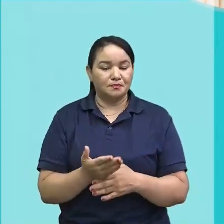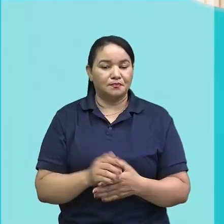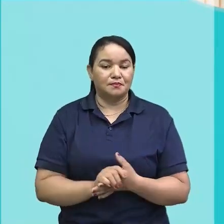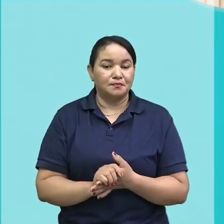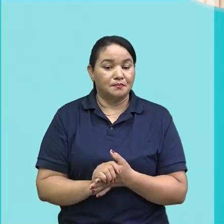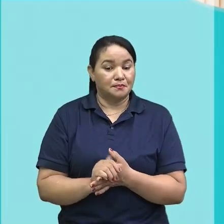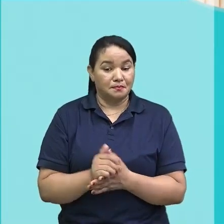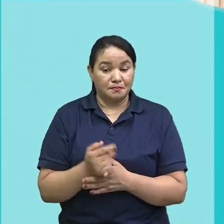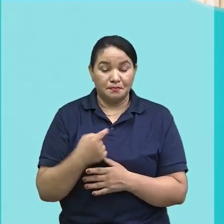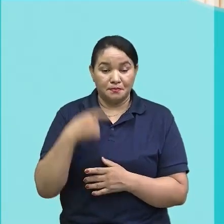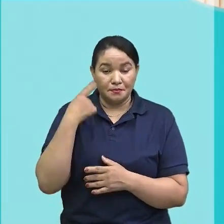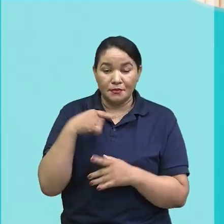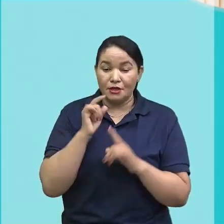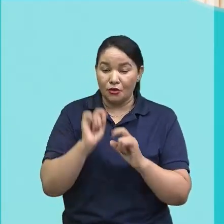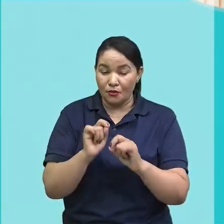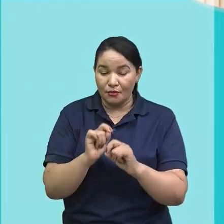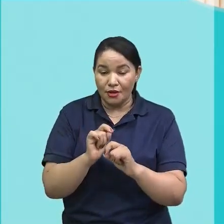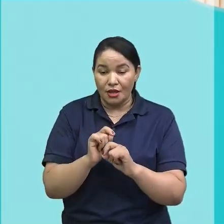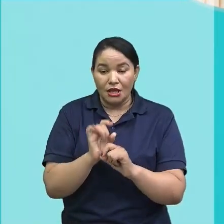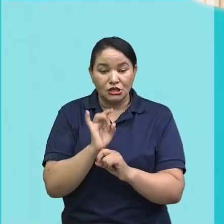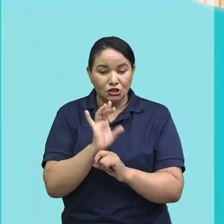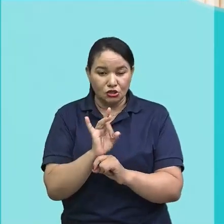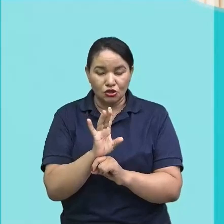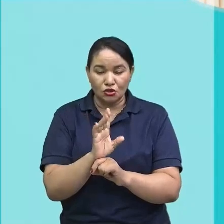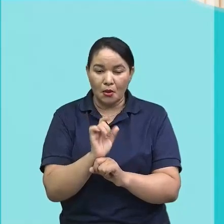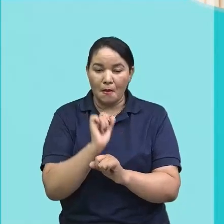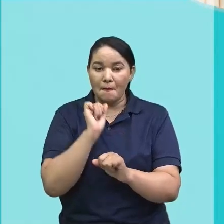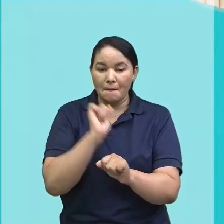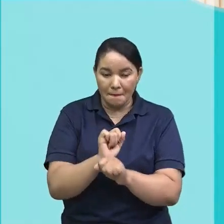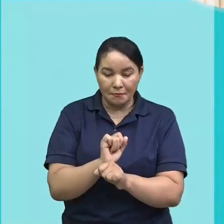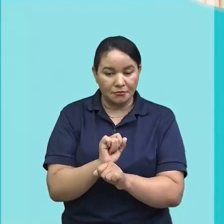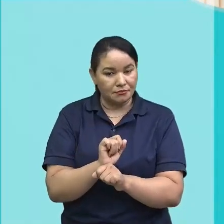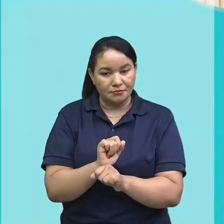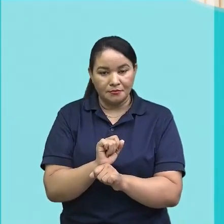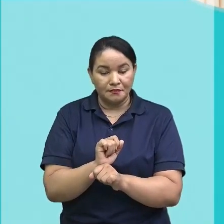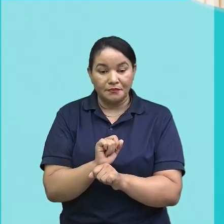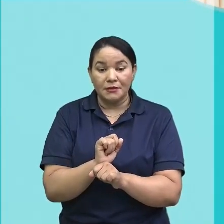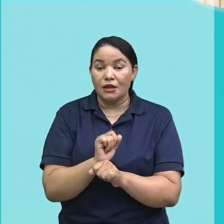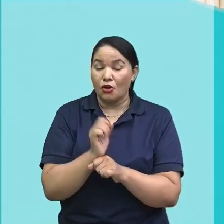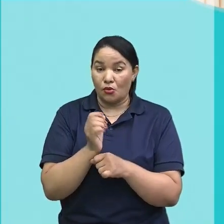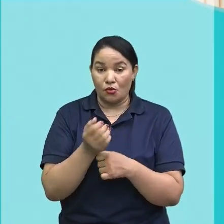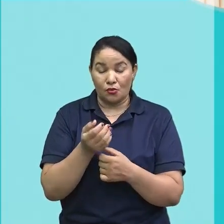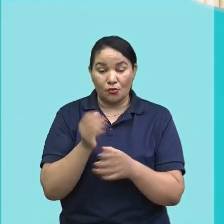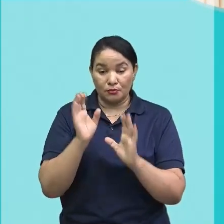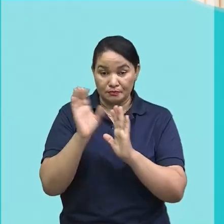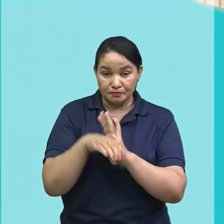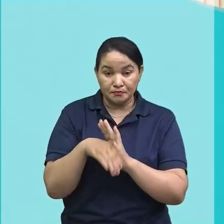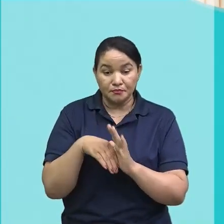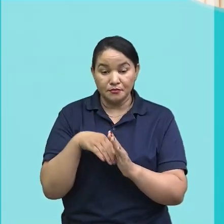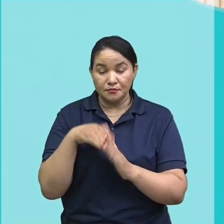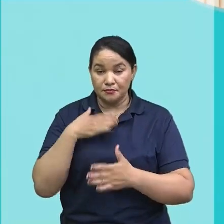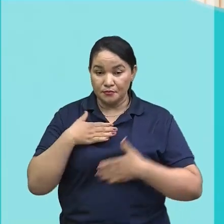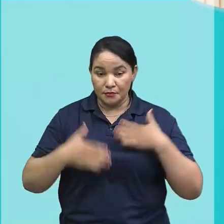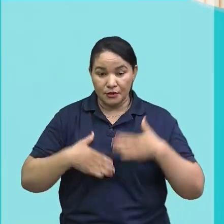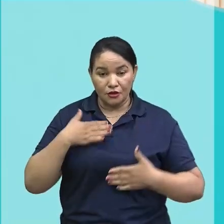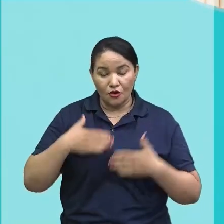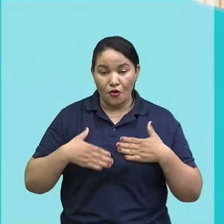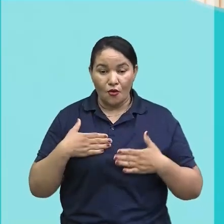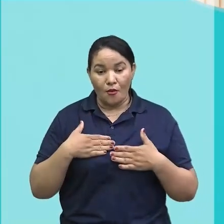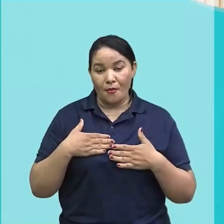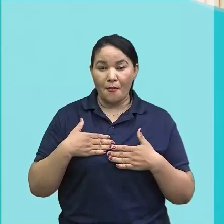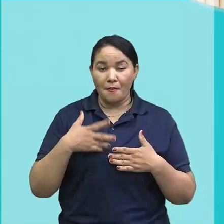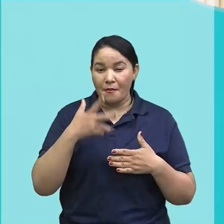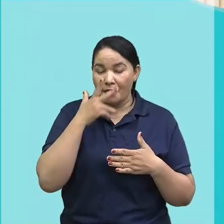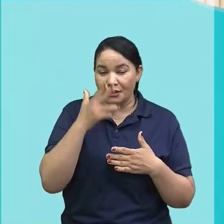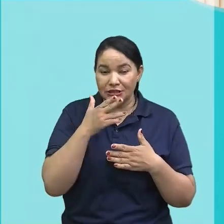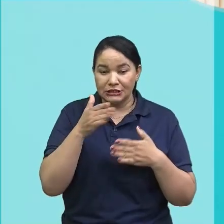algo metrificado. Nós não estamos olhando aqui, dentro desse contexto do corpo, a dança apenas dentro de uma caixa, na